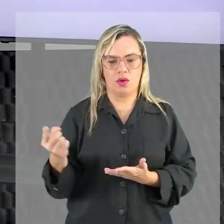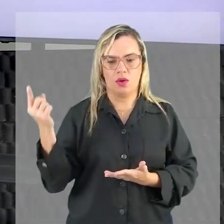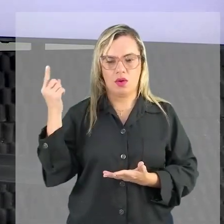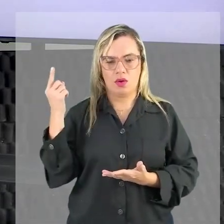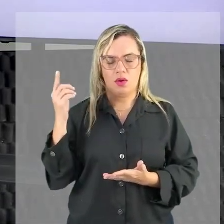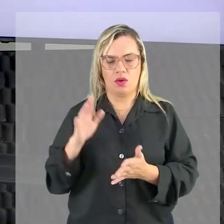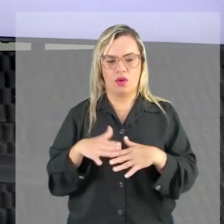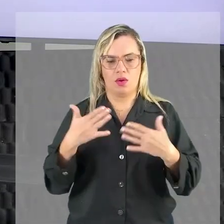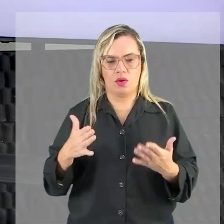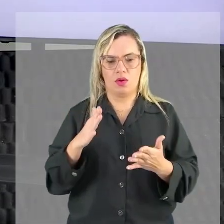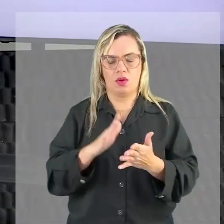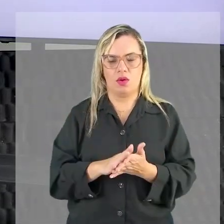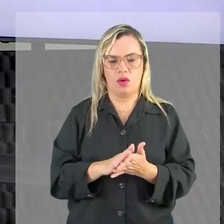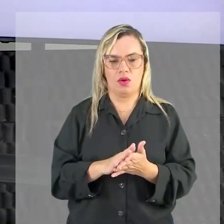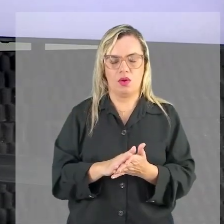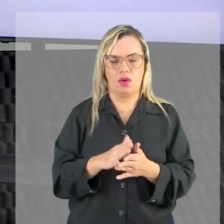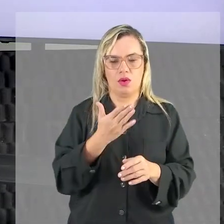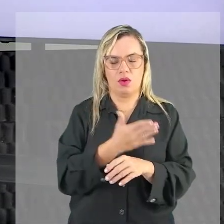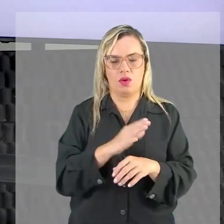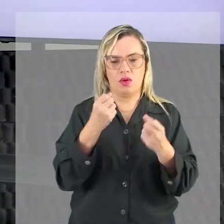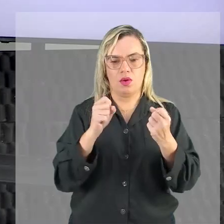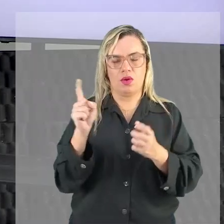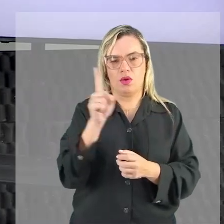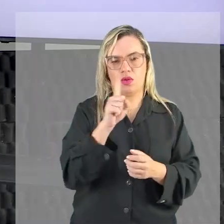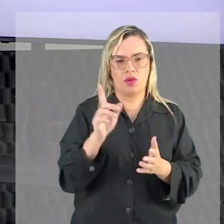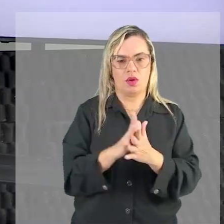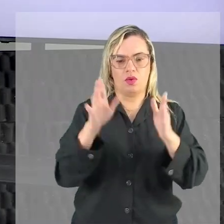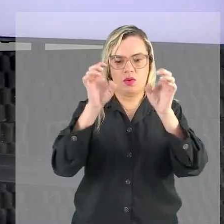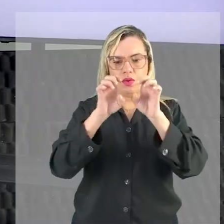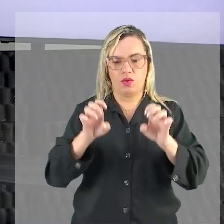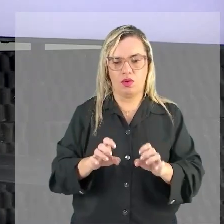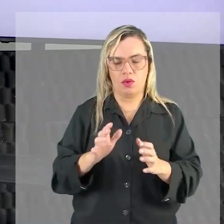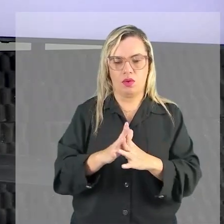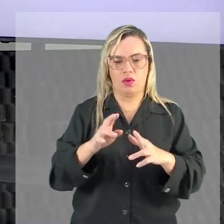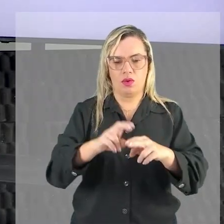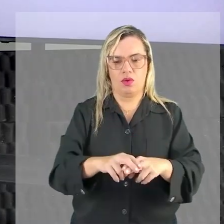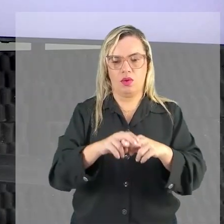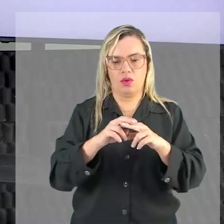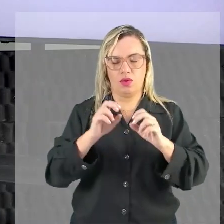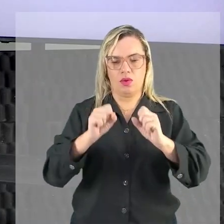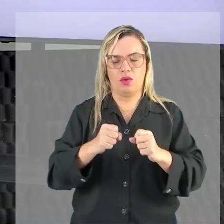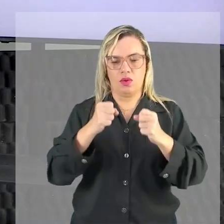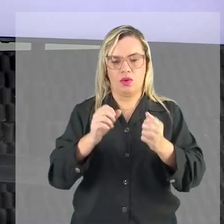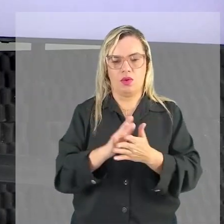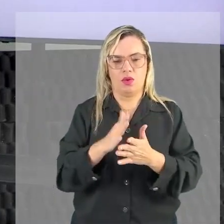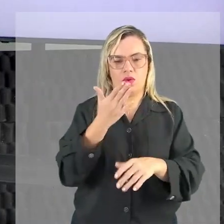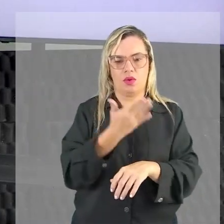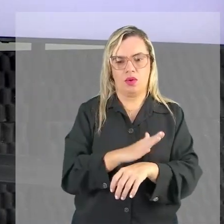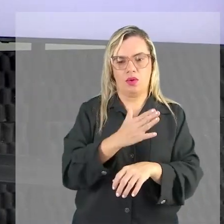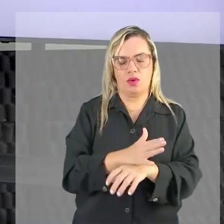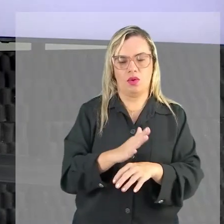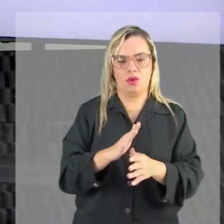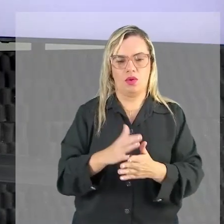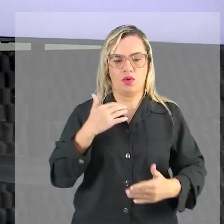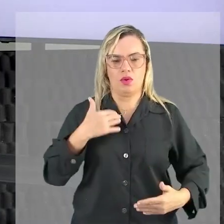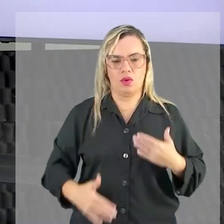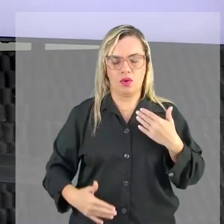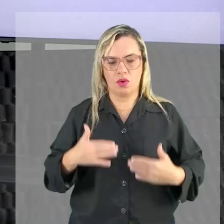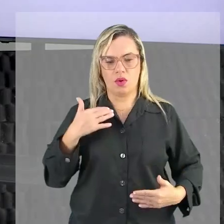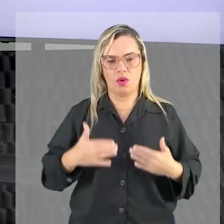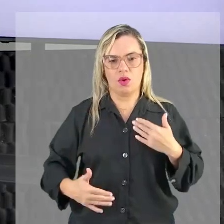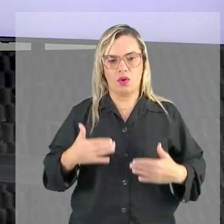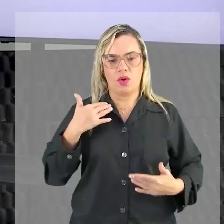sobre atividade física não estruturada, por isso que pode ser tanto práticas corporais como atividades